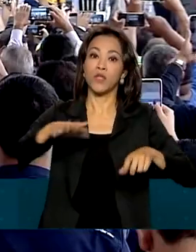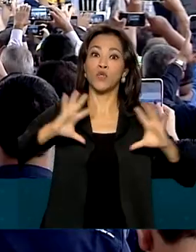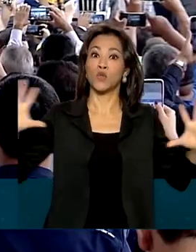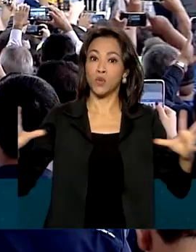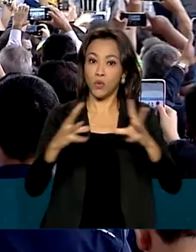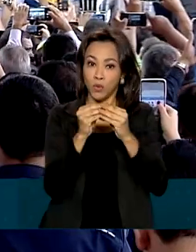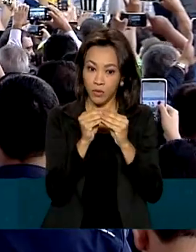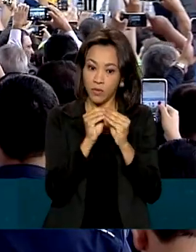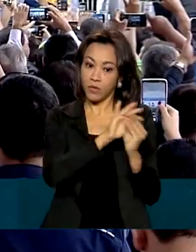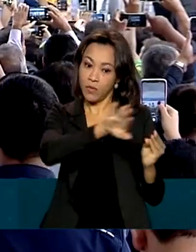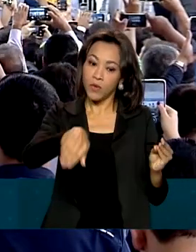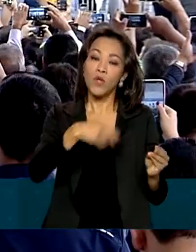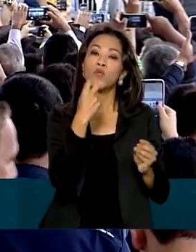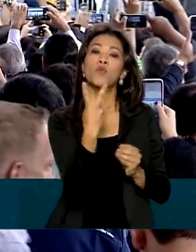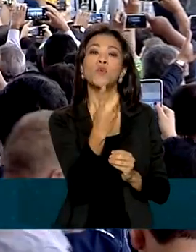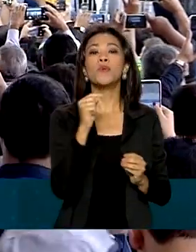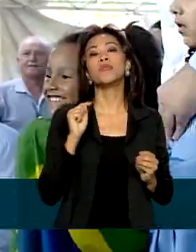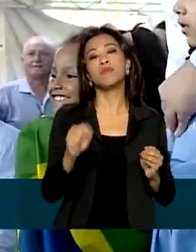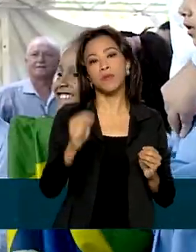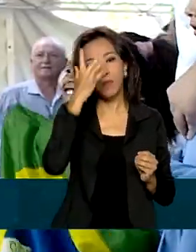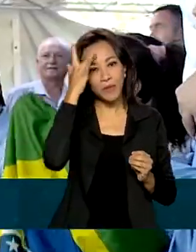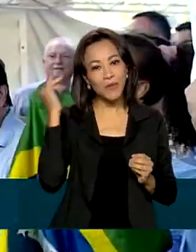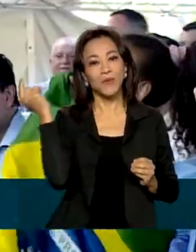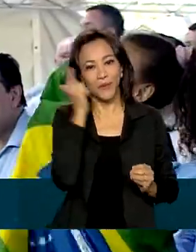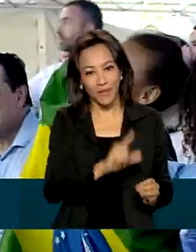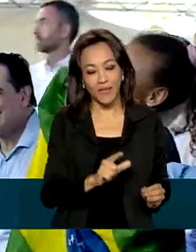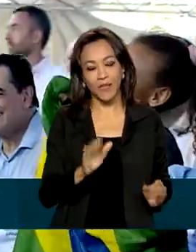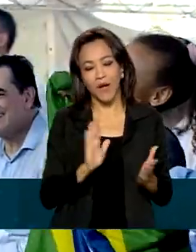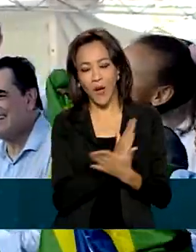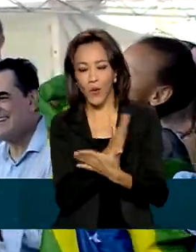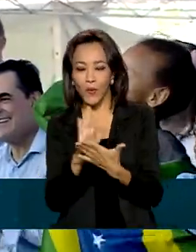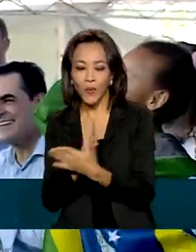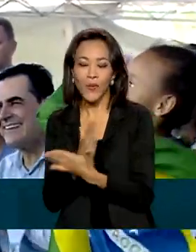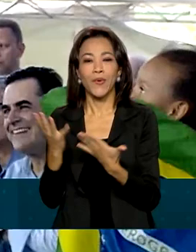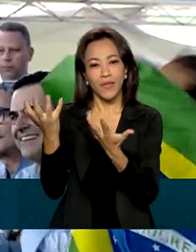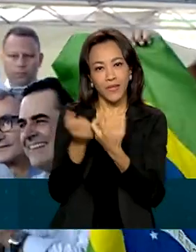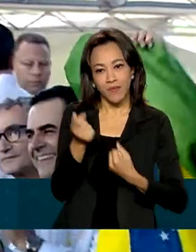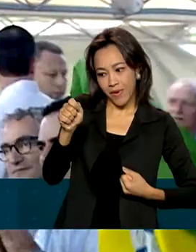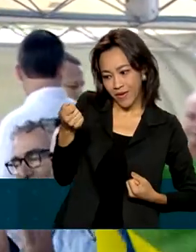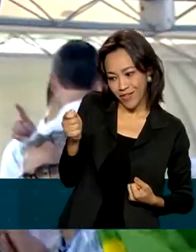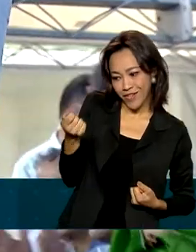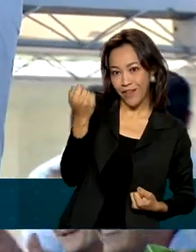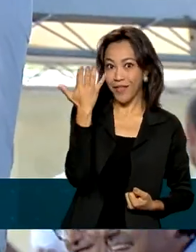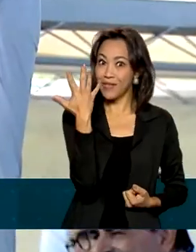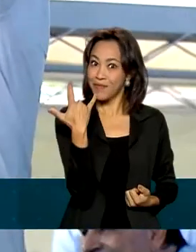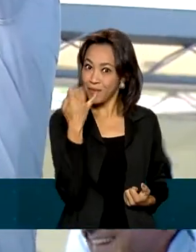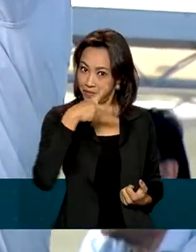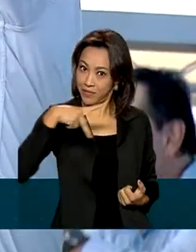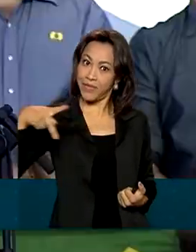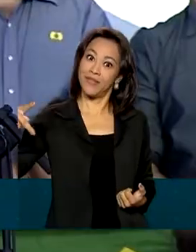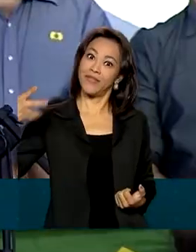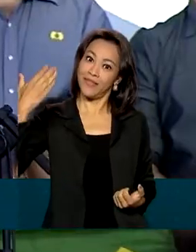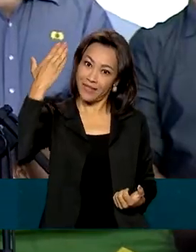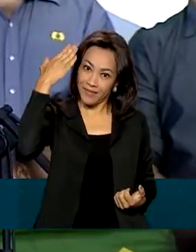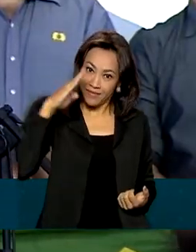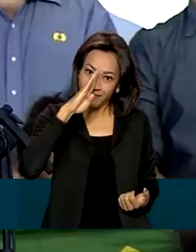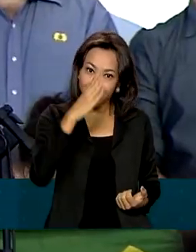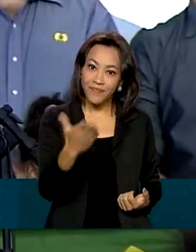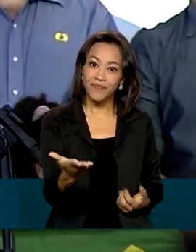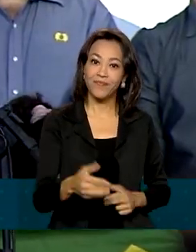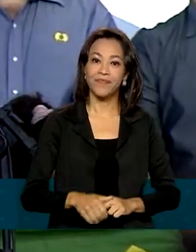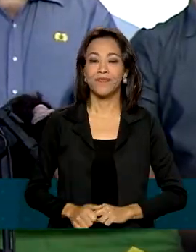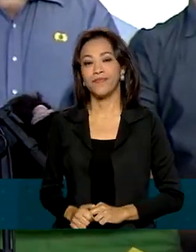todo, duas mil pessoas foram beneficiadas. Algumas receberam as chaves das mãos do presidente. Eu